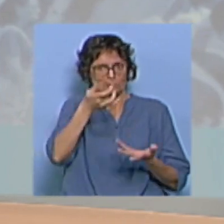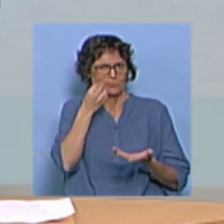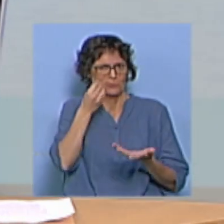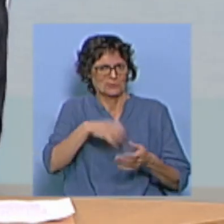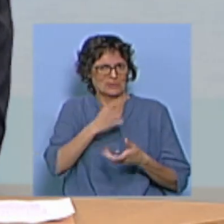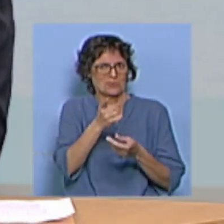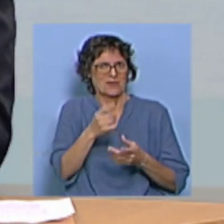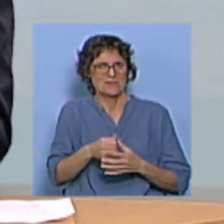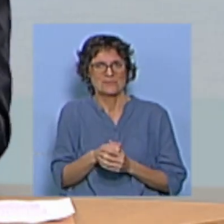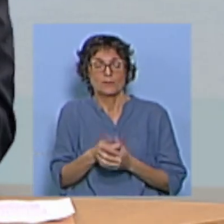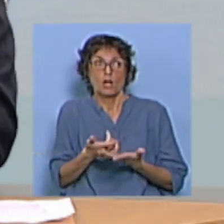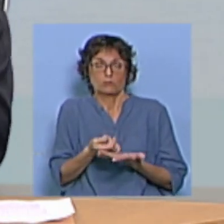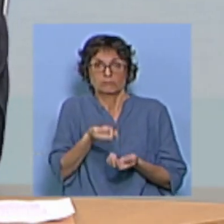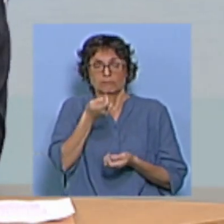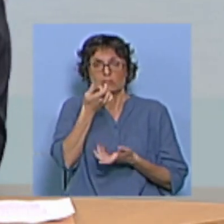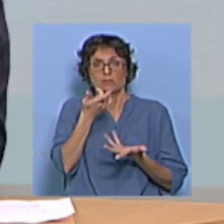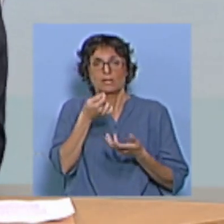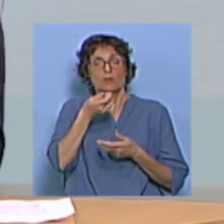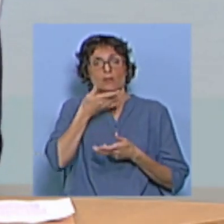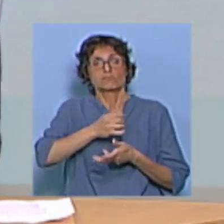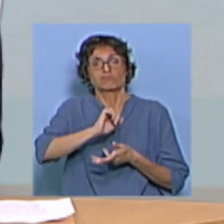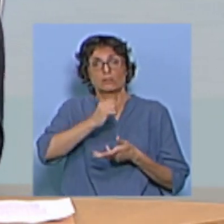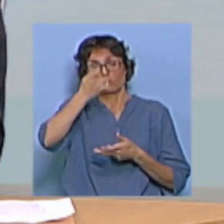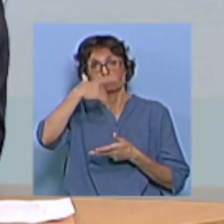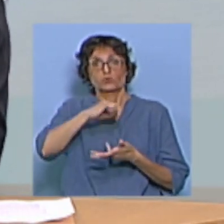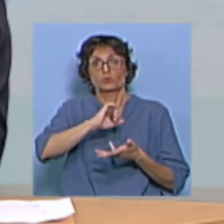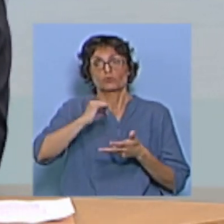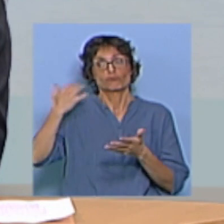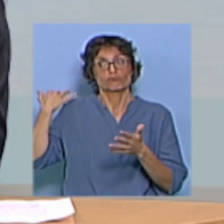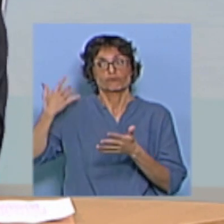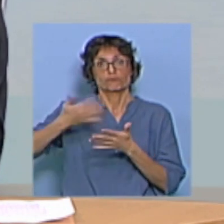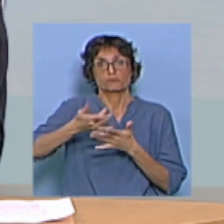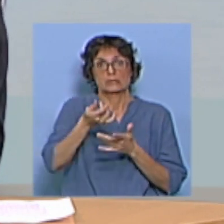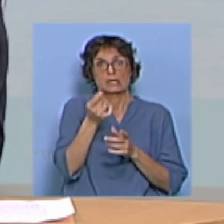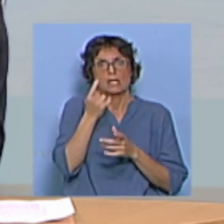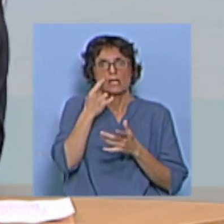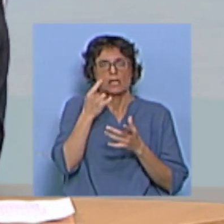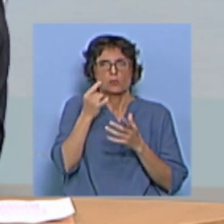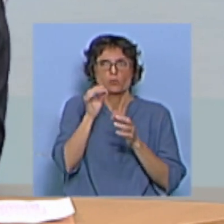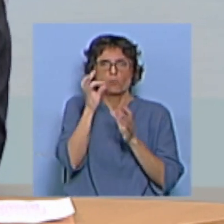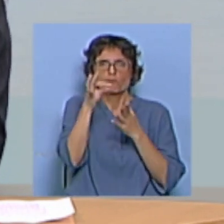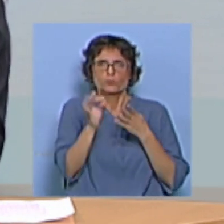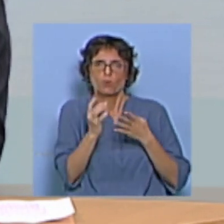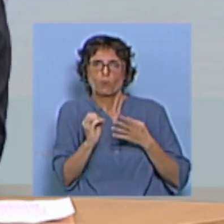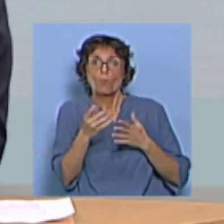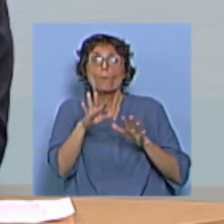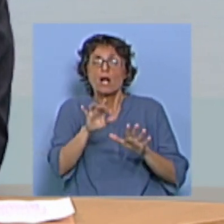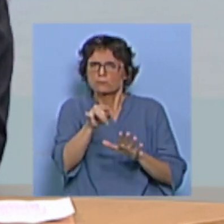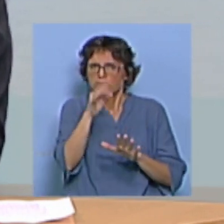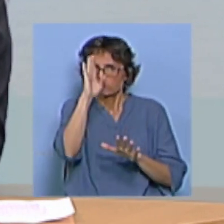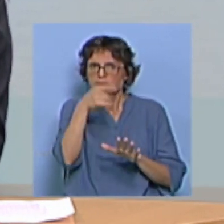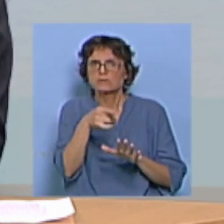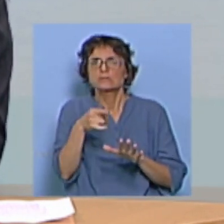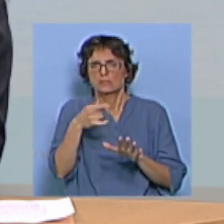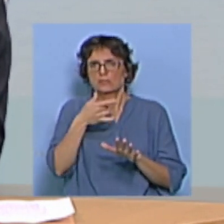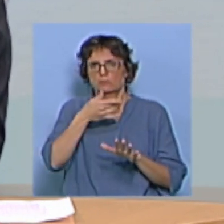tenho presente todo o historial, mas foi a eleição, recaiu sobre ele, Dom José Ornelas Carvalho. Já no passado, também nem